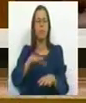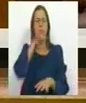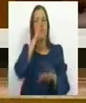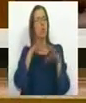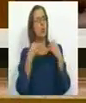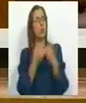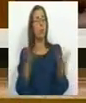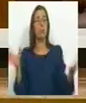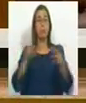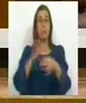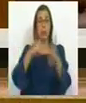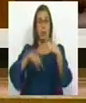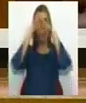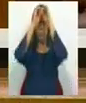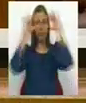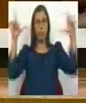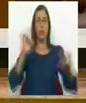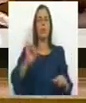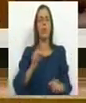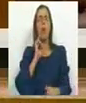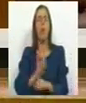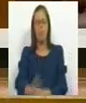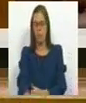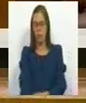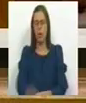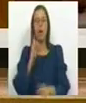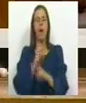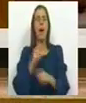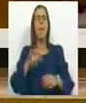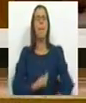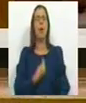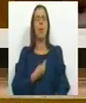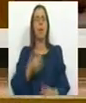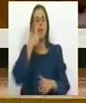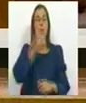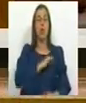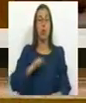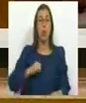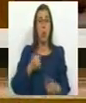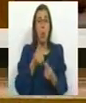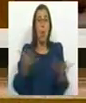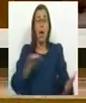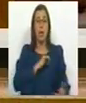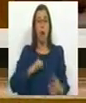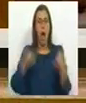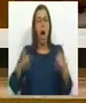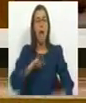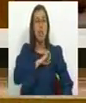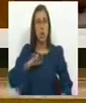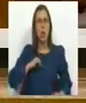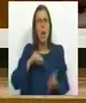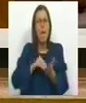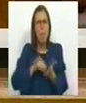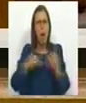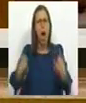Social subjacente à vossa ideologia? Onde está a preocupação com os senhorios pobres? Sim, porque também há